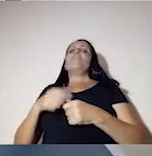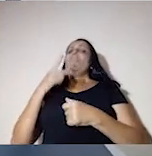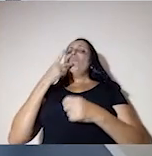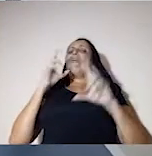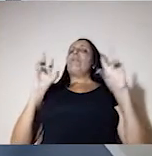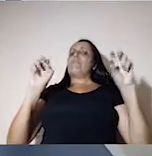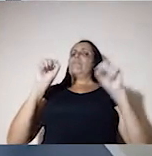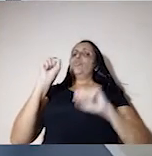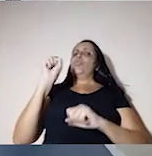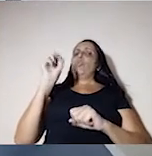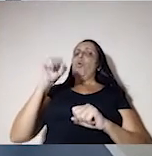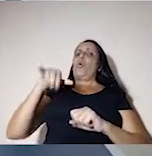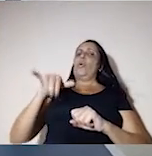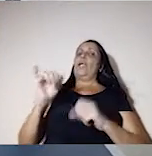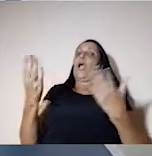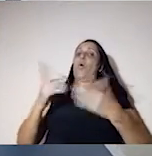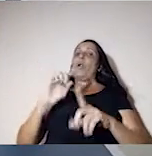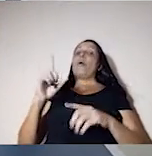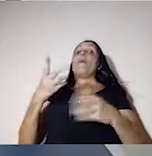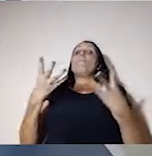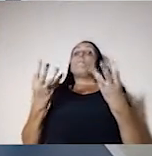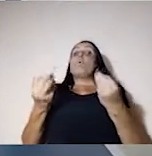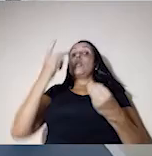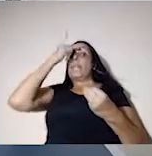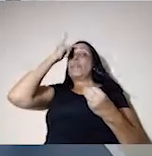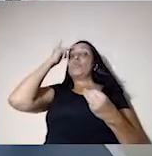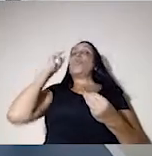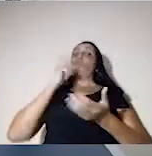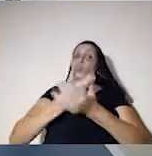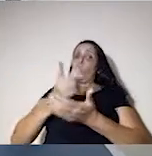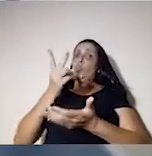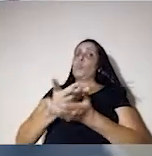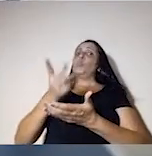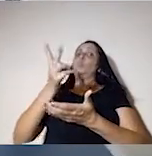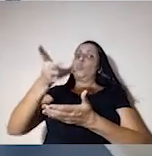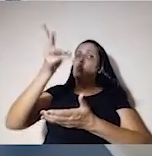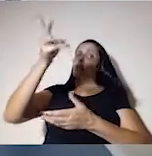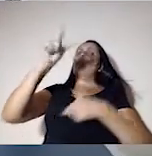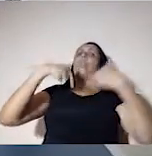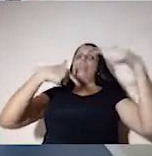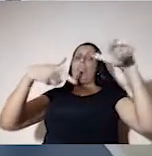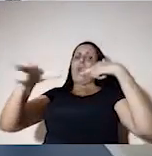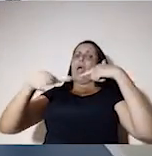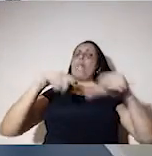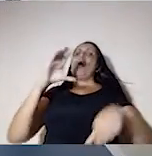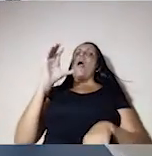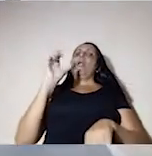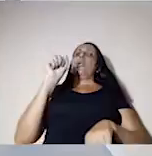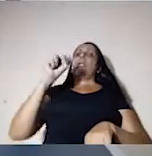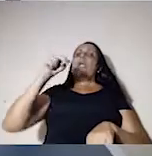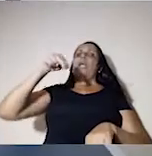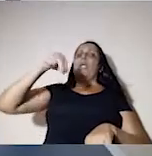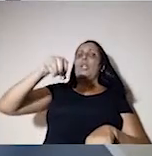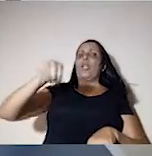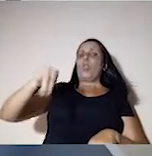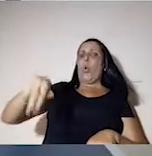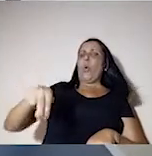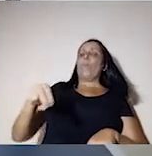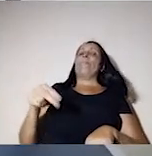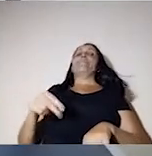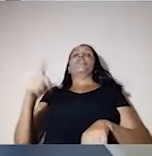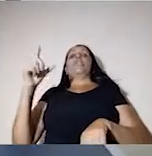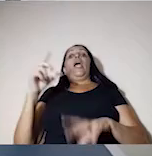Mas não vou falar sobre as Sonys agora, é só para dar um exemplo. Só que muita gente trabalha com Canon ainda. A